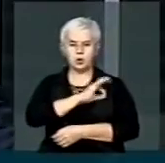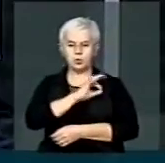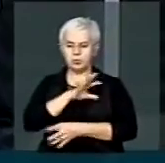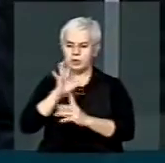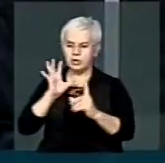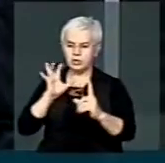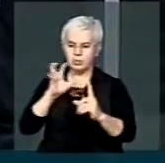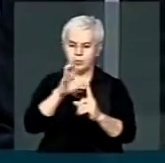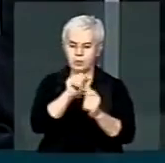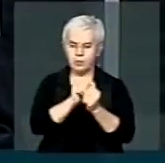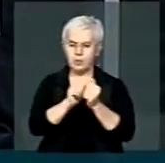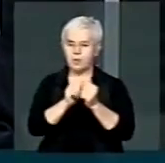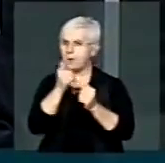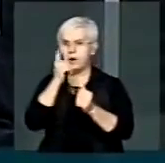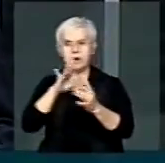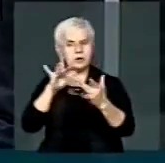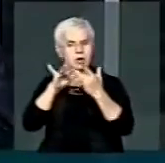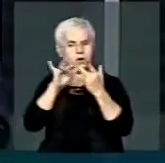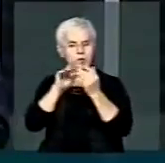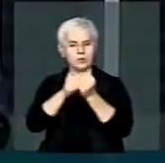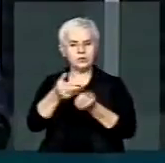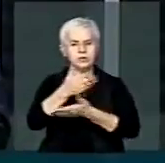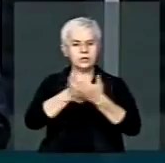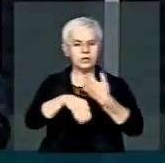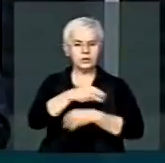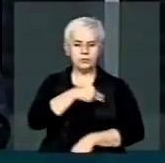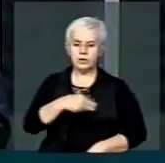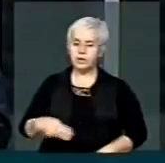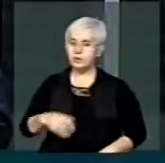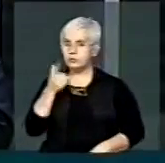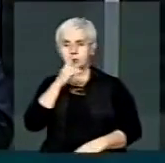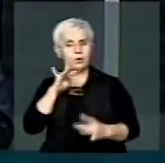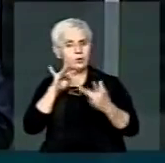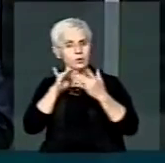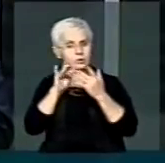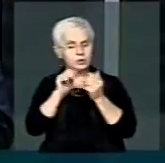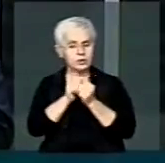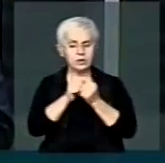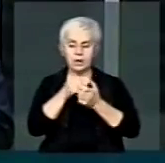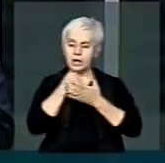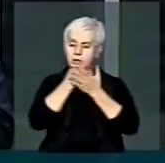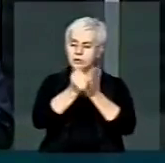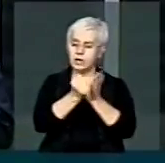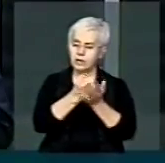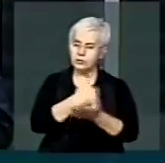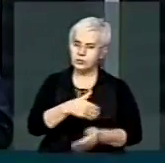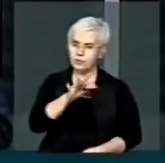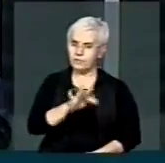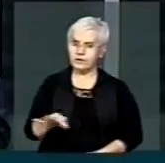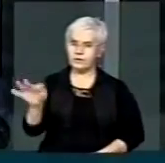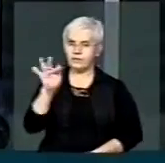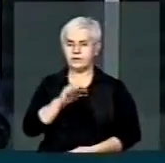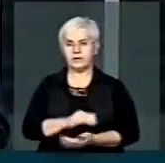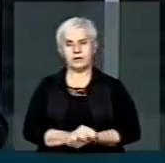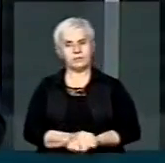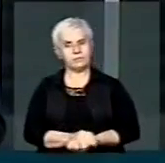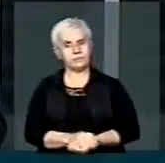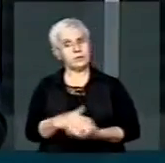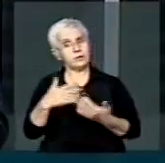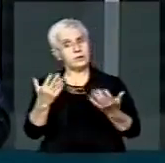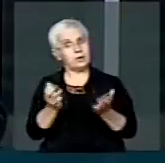tinham acesso aos ministros e aos representantes do governo federal. Então, senhor presidente, na política é preciso ter